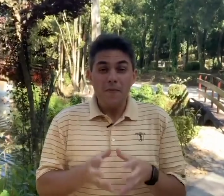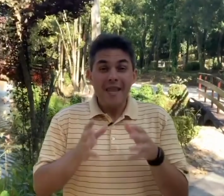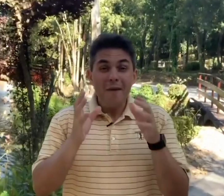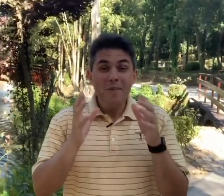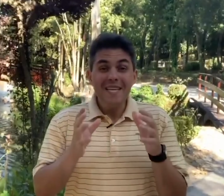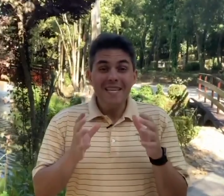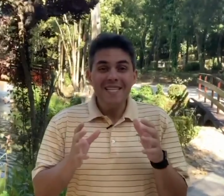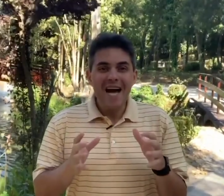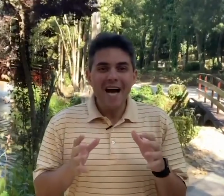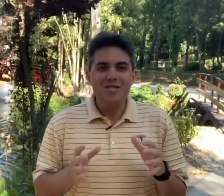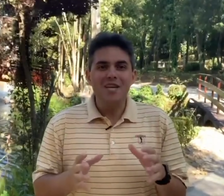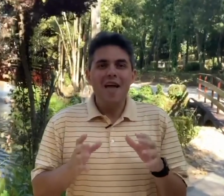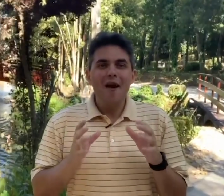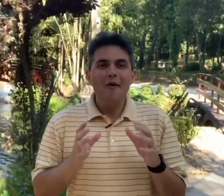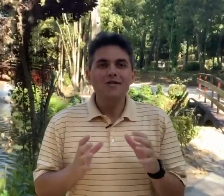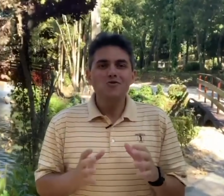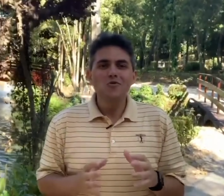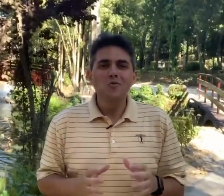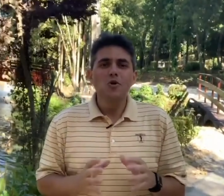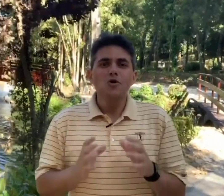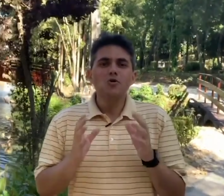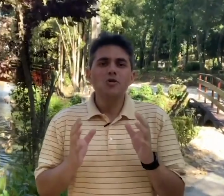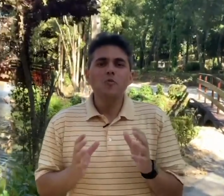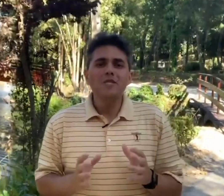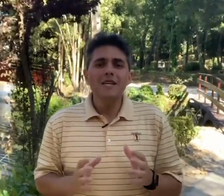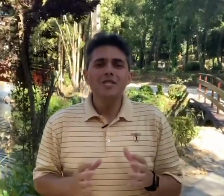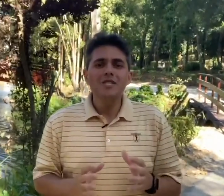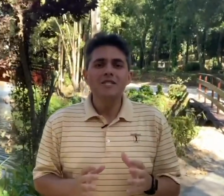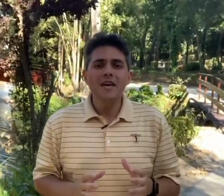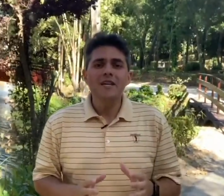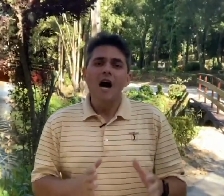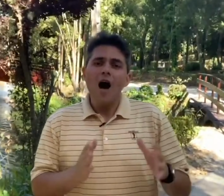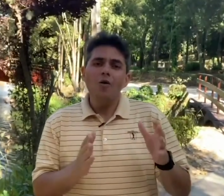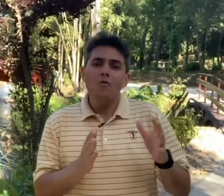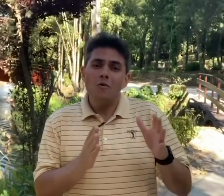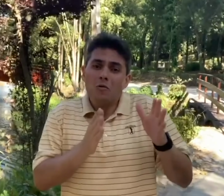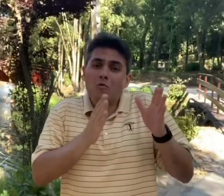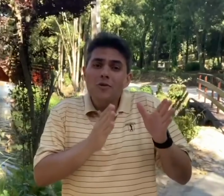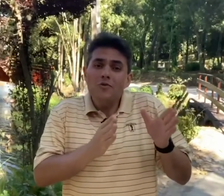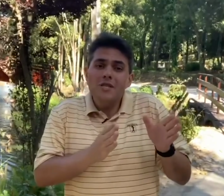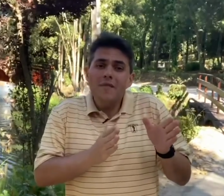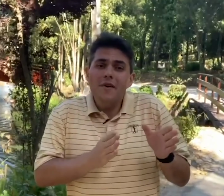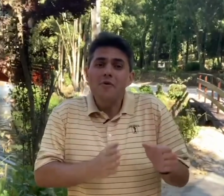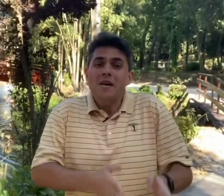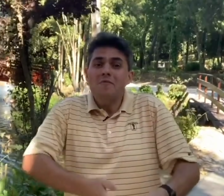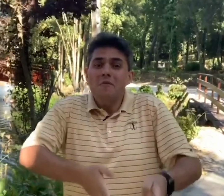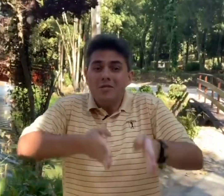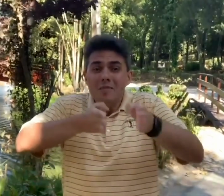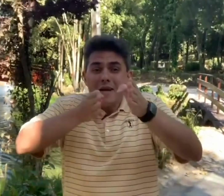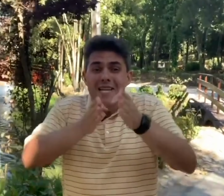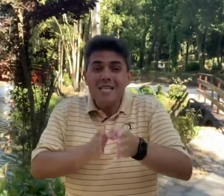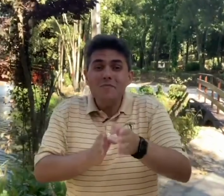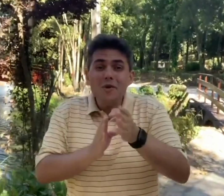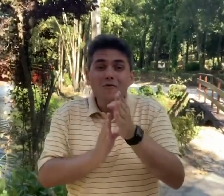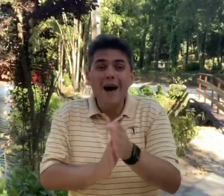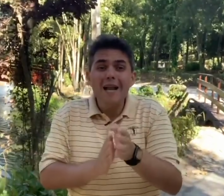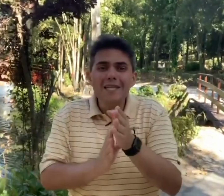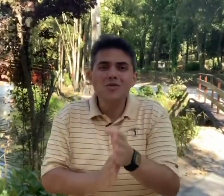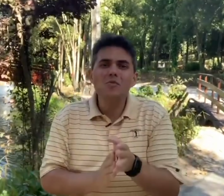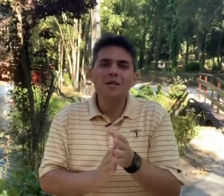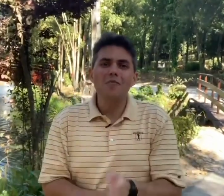Santo. Benignidade é o resumo do que o salmista quis dizer quando escreveu que mesmo que passasse